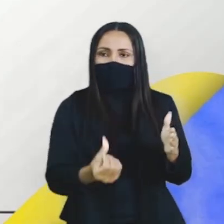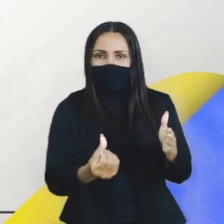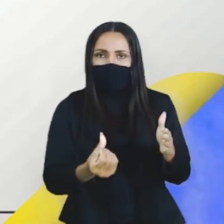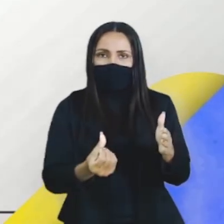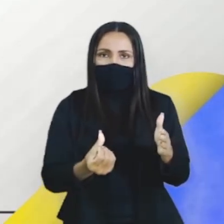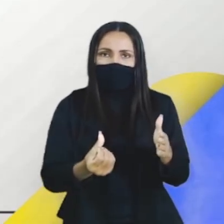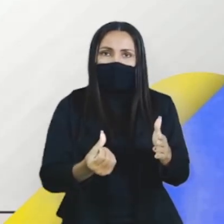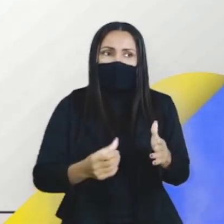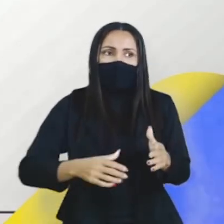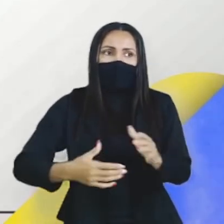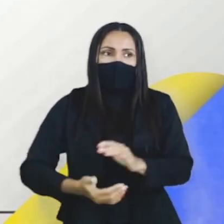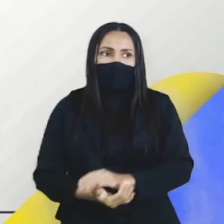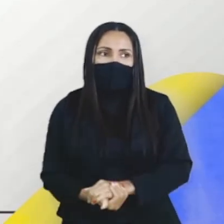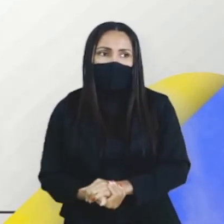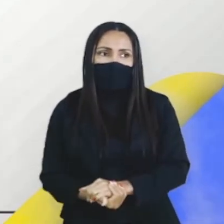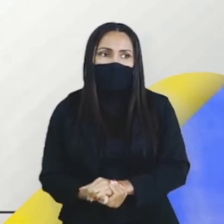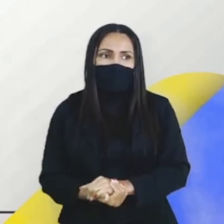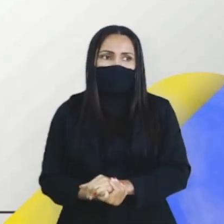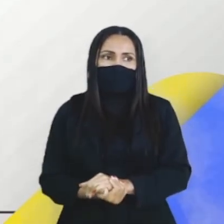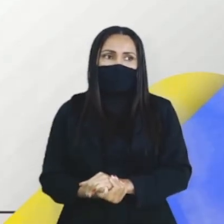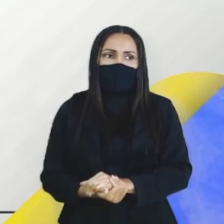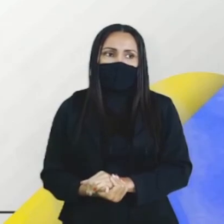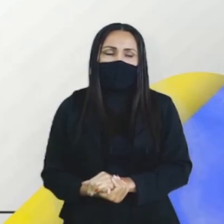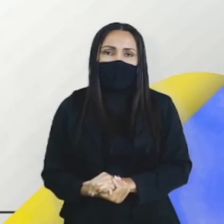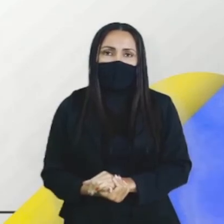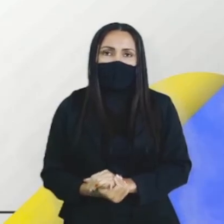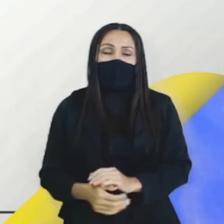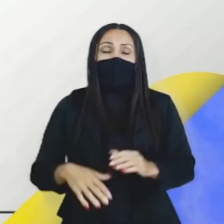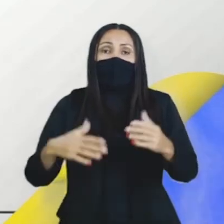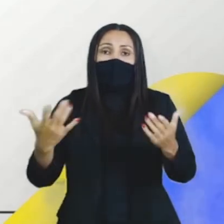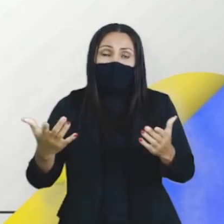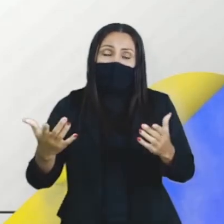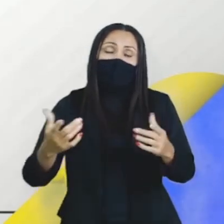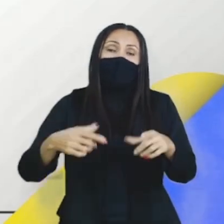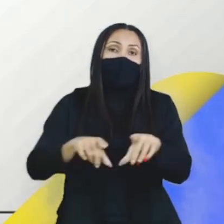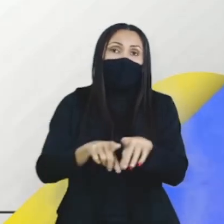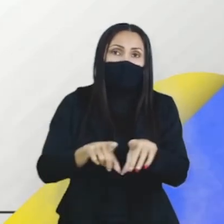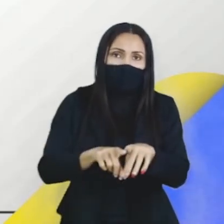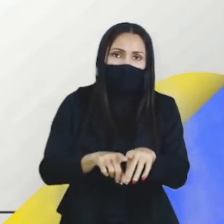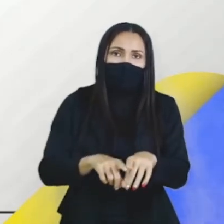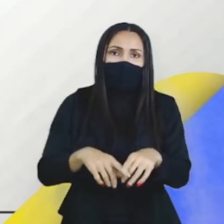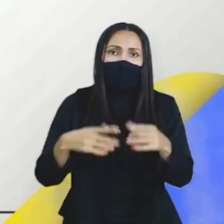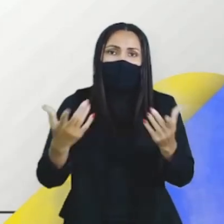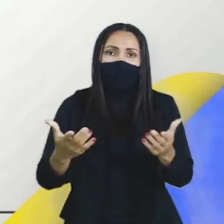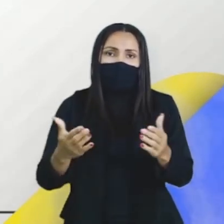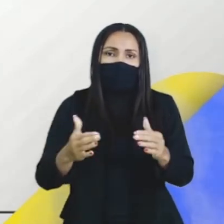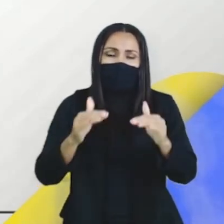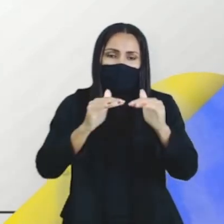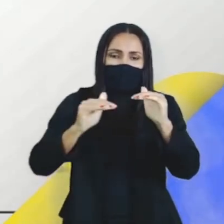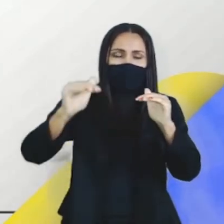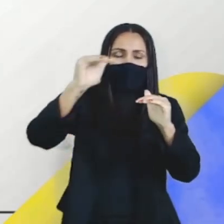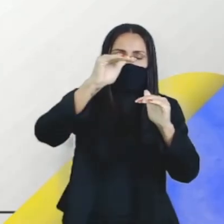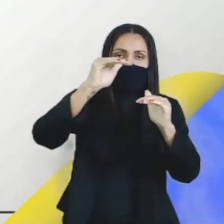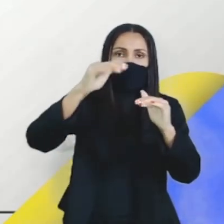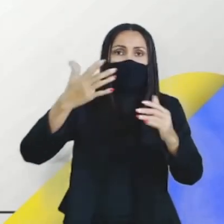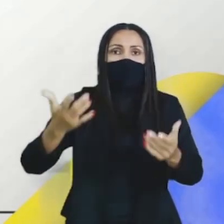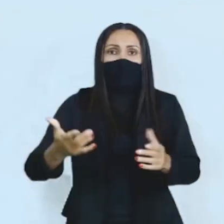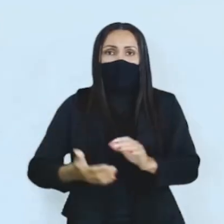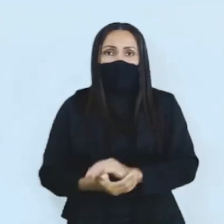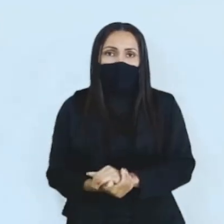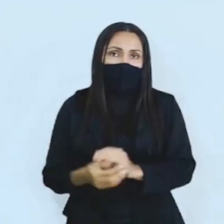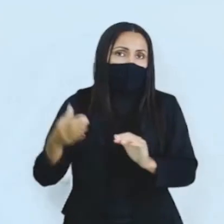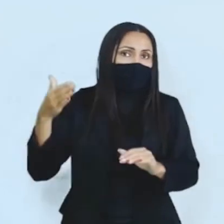uma aresta paralela ao eixo de Y e vai marcar aí, ó, nessa parte superior. Então, a